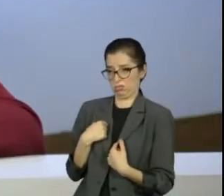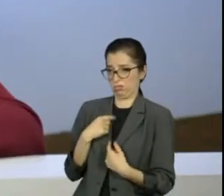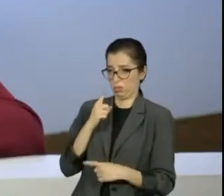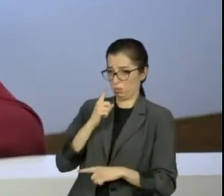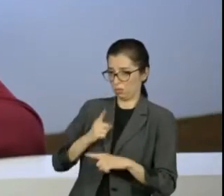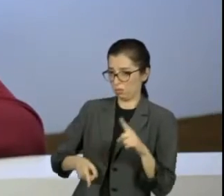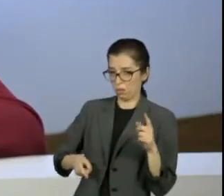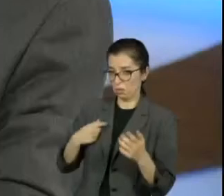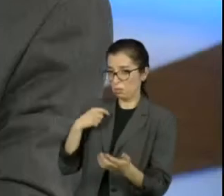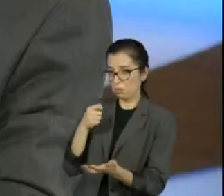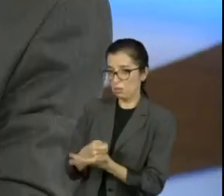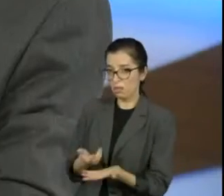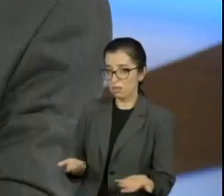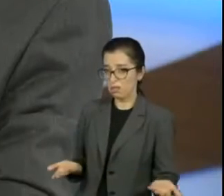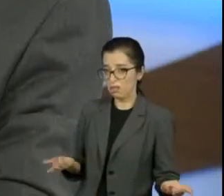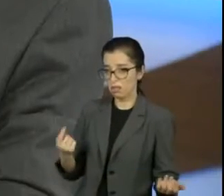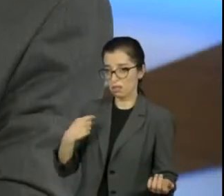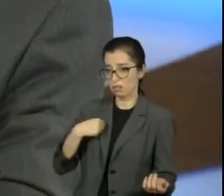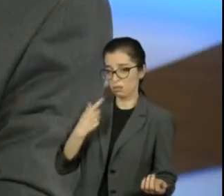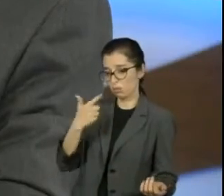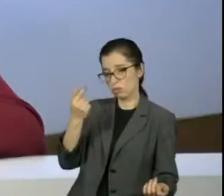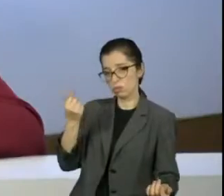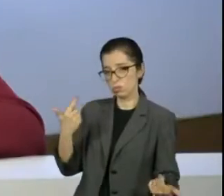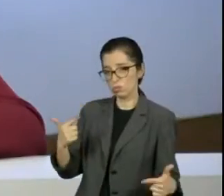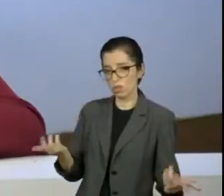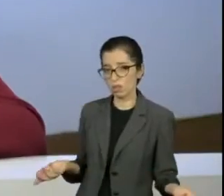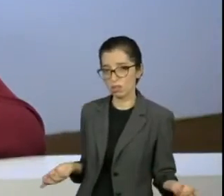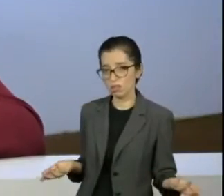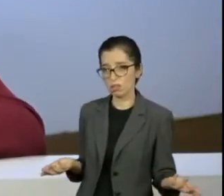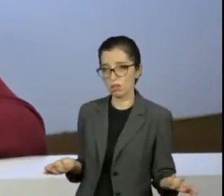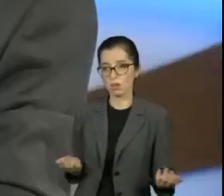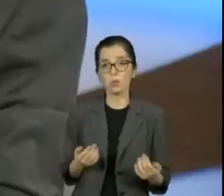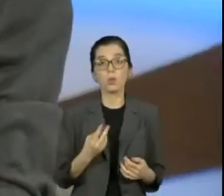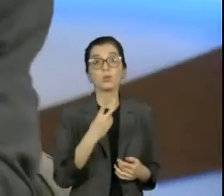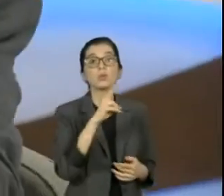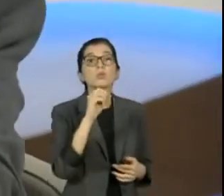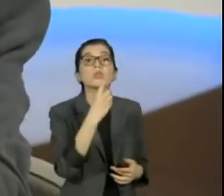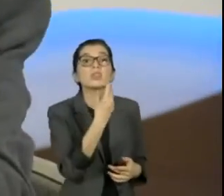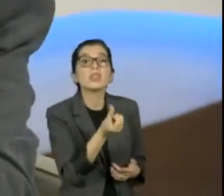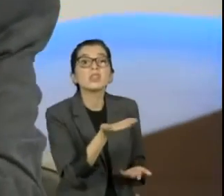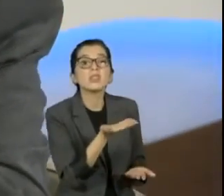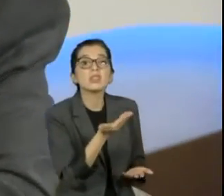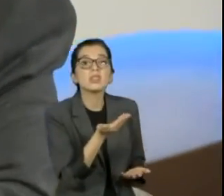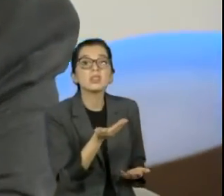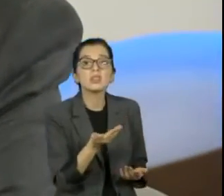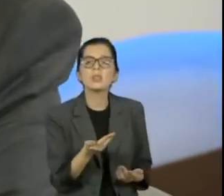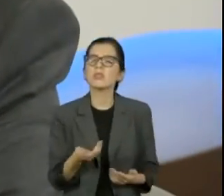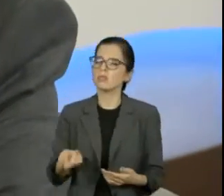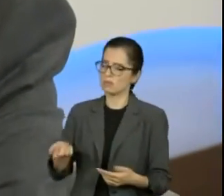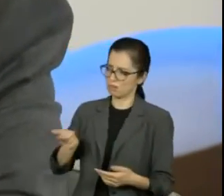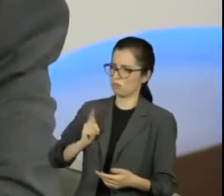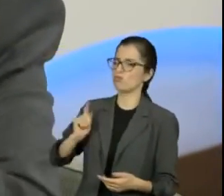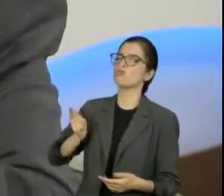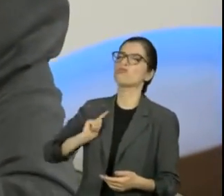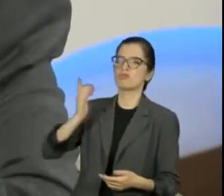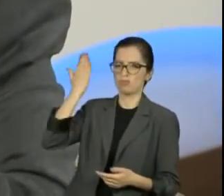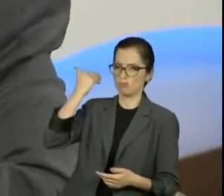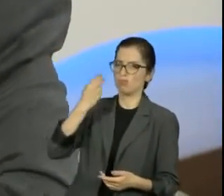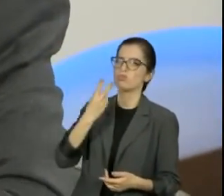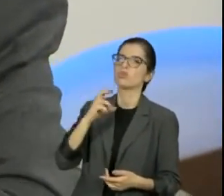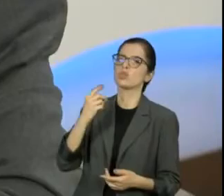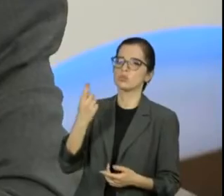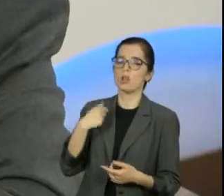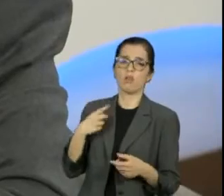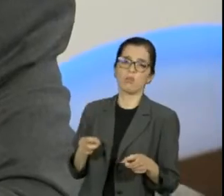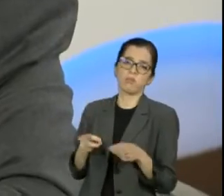pode. Pode, mas eu não tenho. Mas o senhor tinha em 2016? Tinha, vendi. Aí me acusaram de não